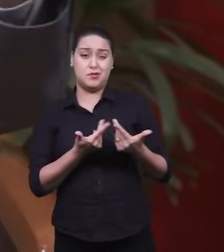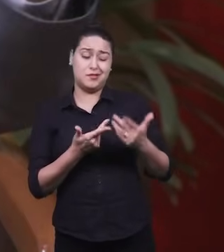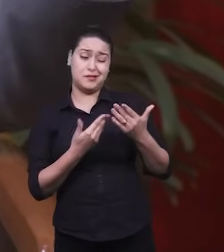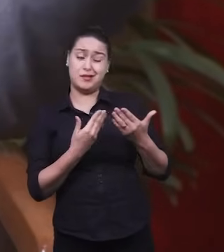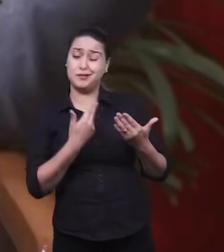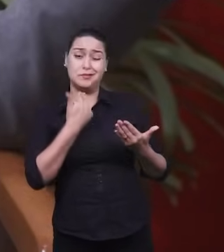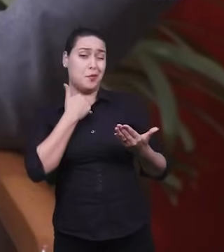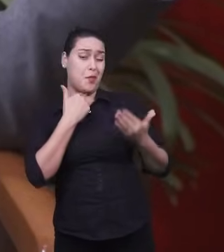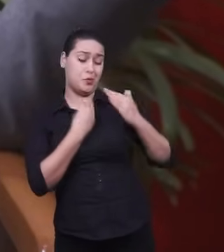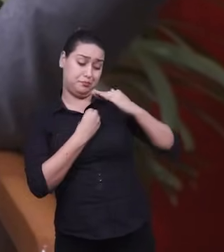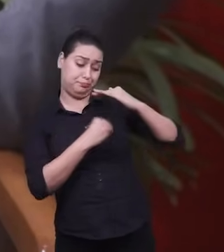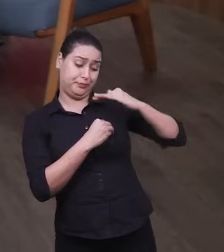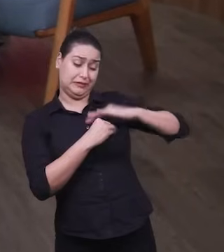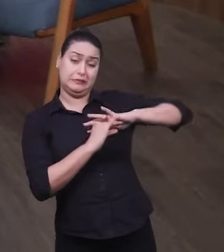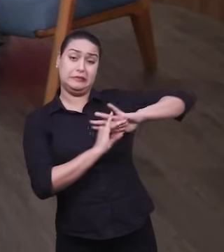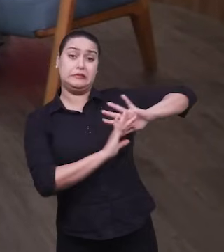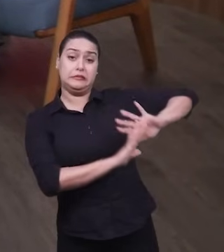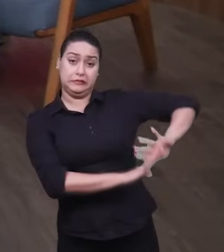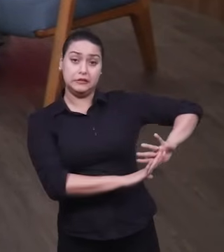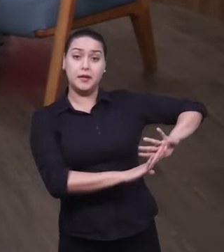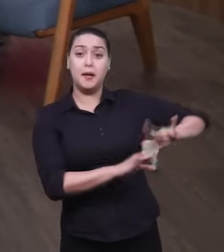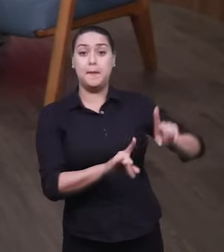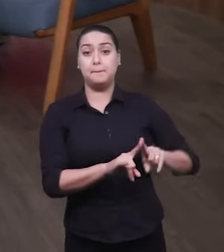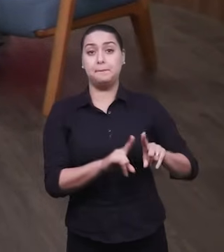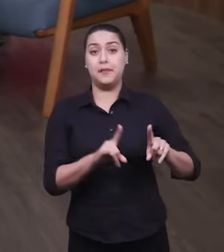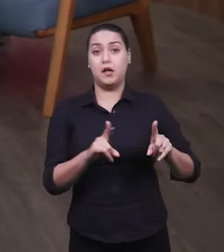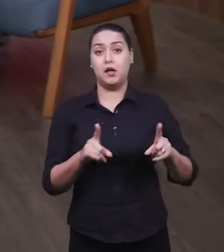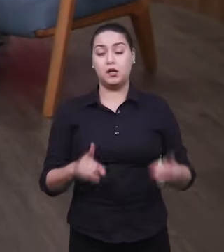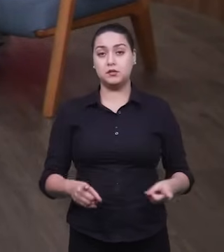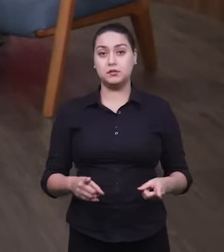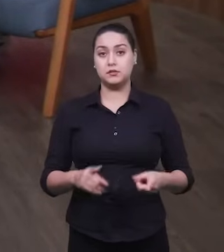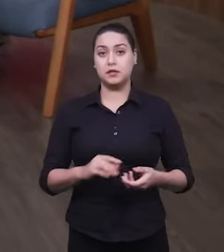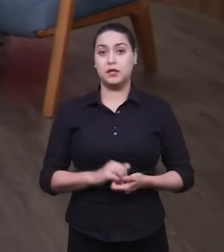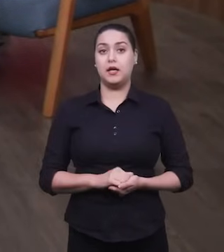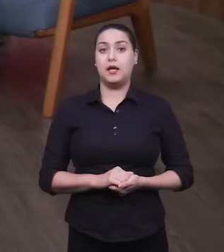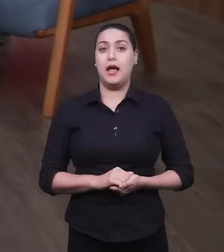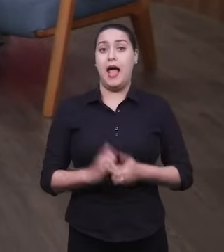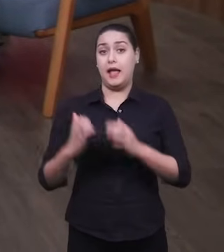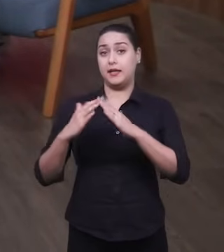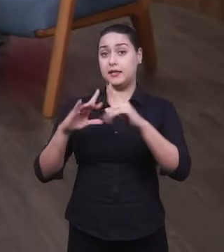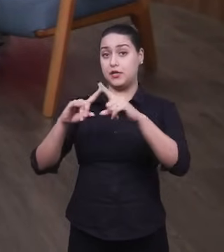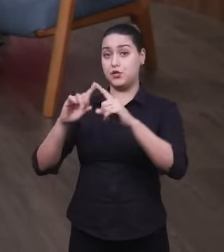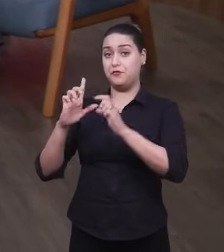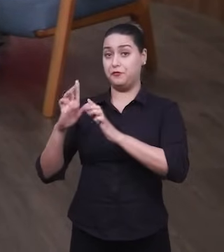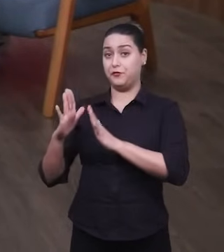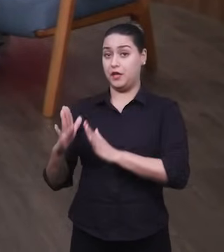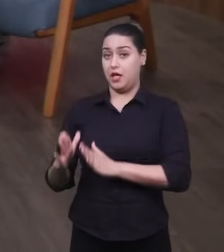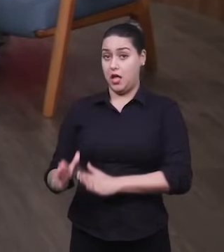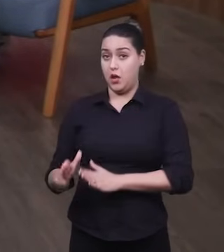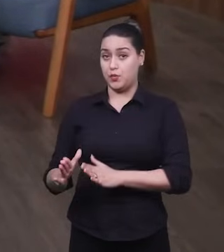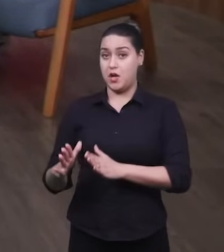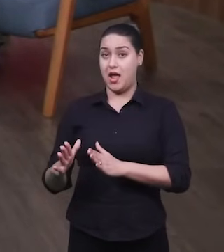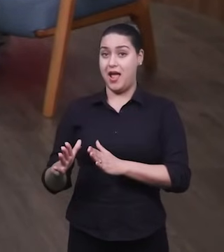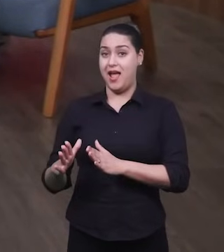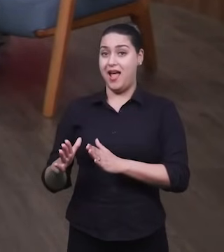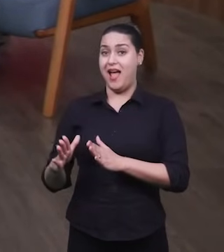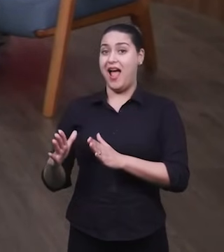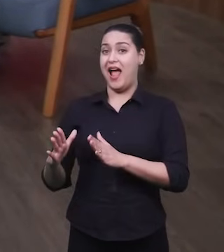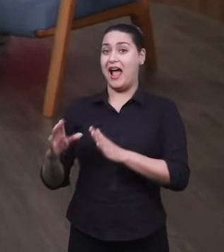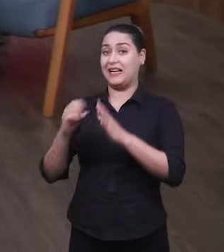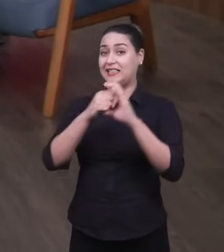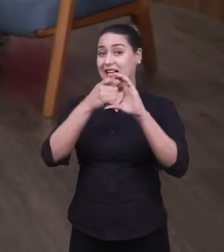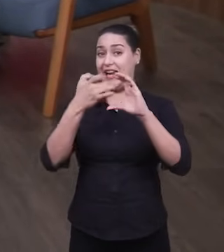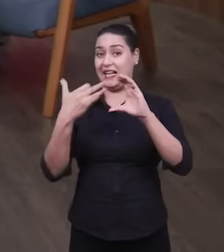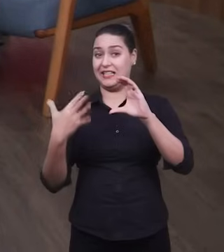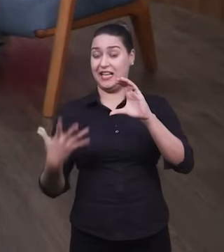Então, tudo é pela palavra. Agora, a igreja aos olhos do Senhor, a igreja fiel, ela é